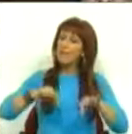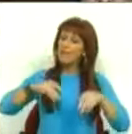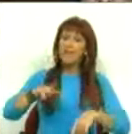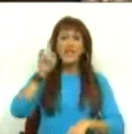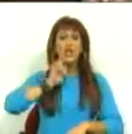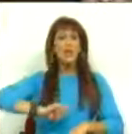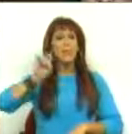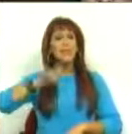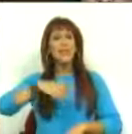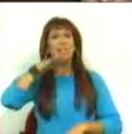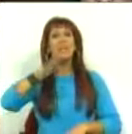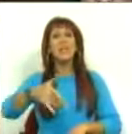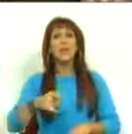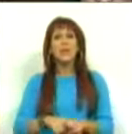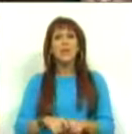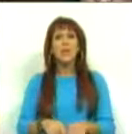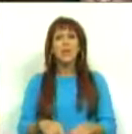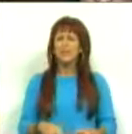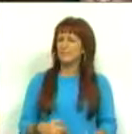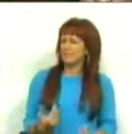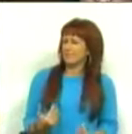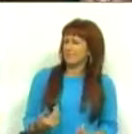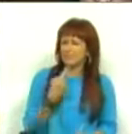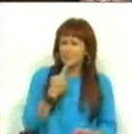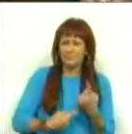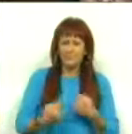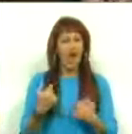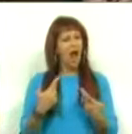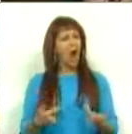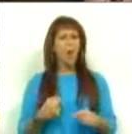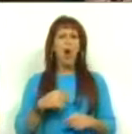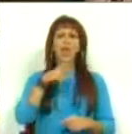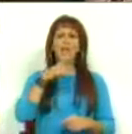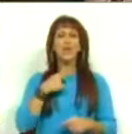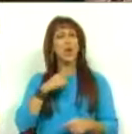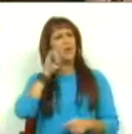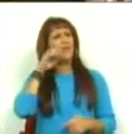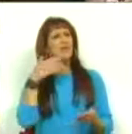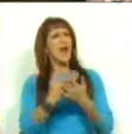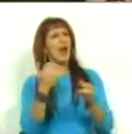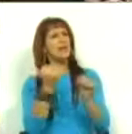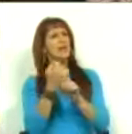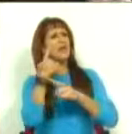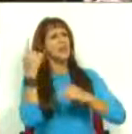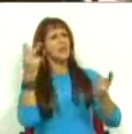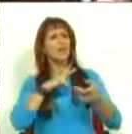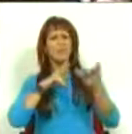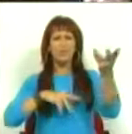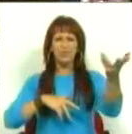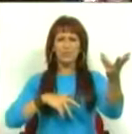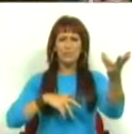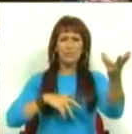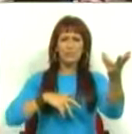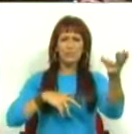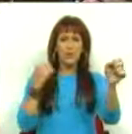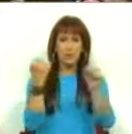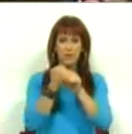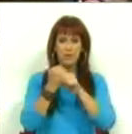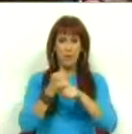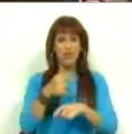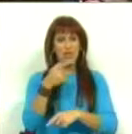finalizar, Sra. Presidente, dizer que não deixa de ser irónico que aqueles que se arrogam os arautos da defesa do serviço público em Portugal, do